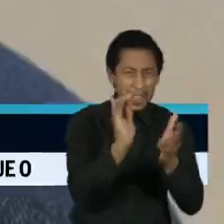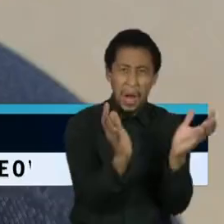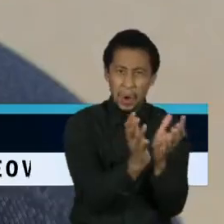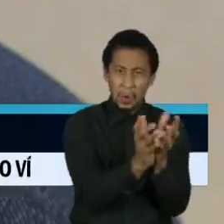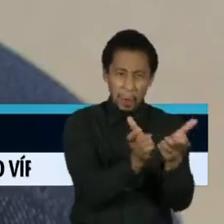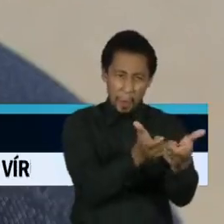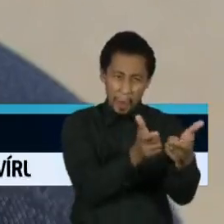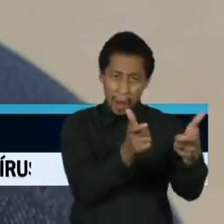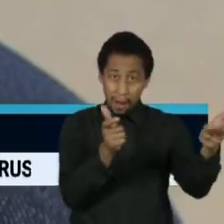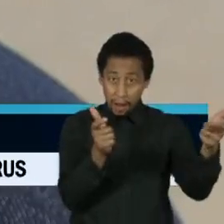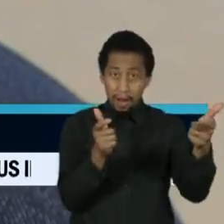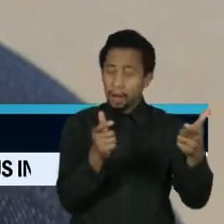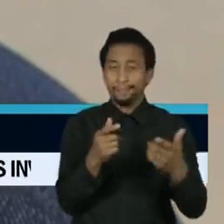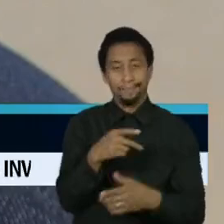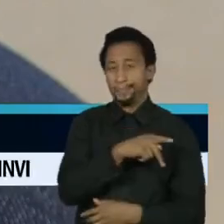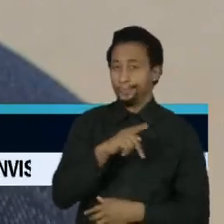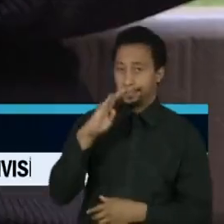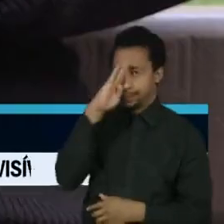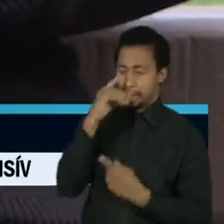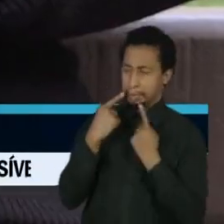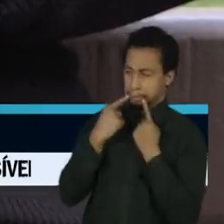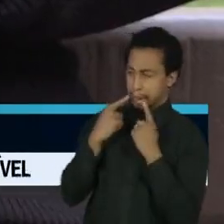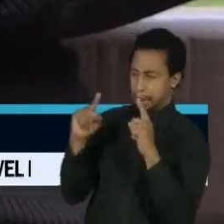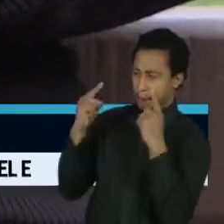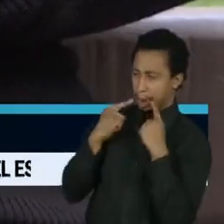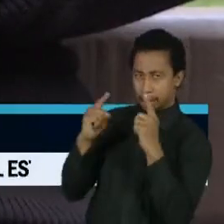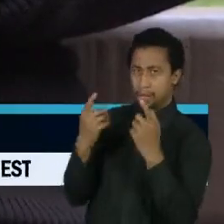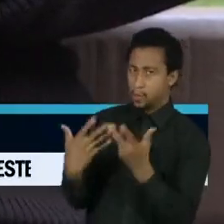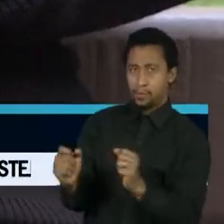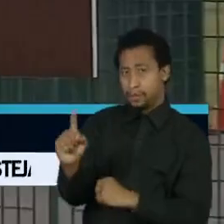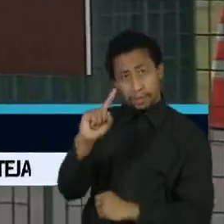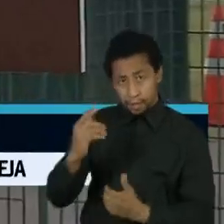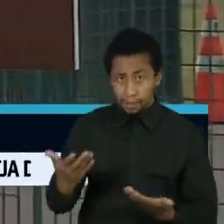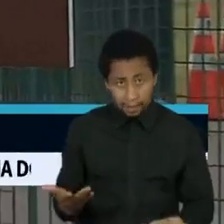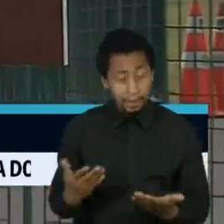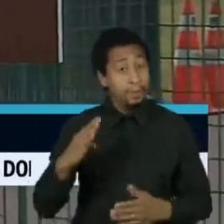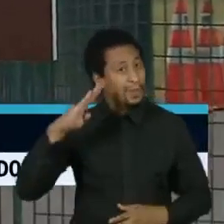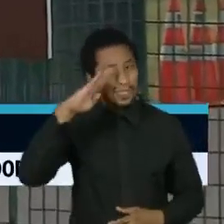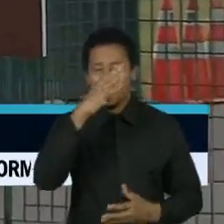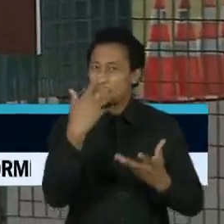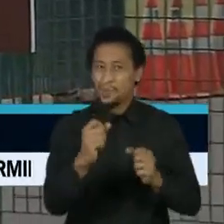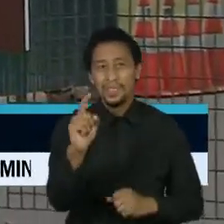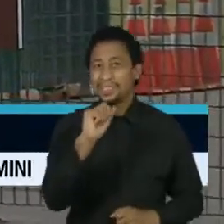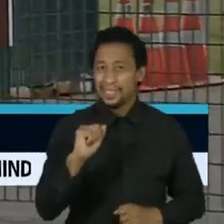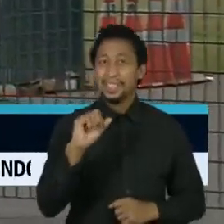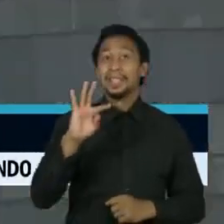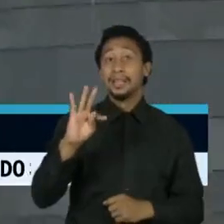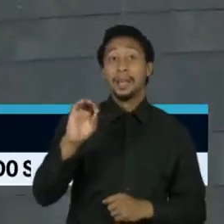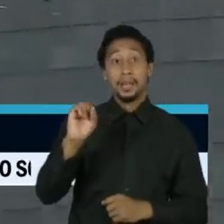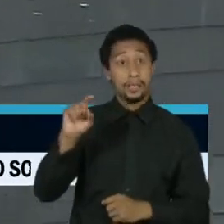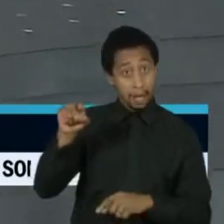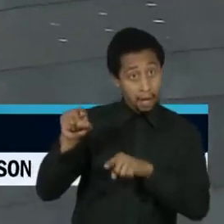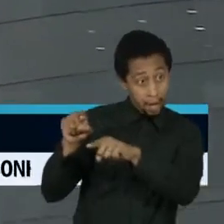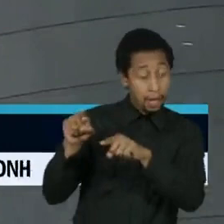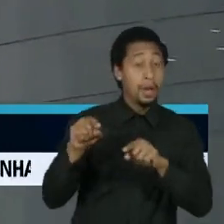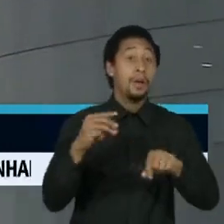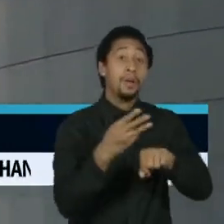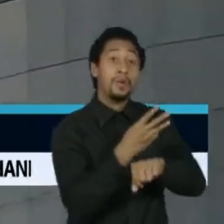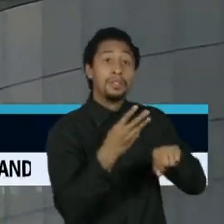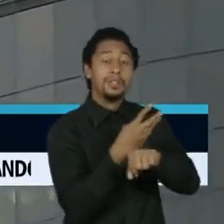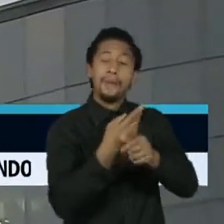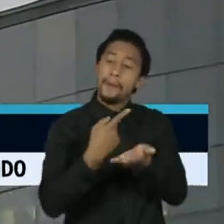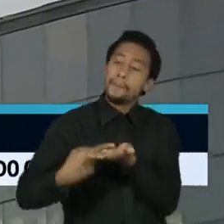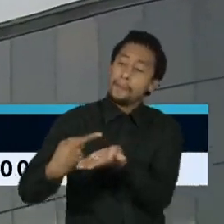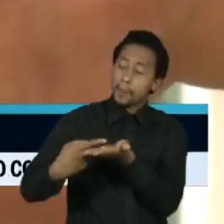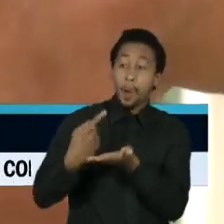social. Bolsonaro não aceita a decisão adotada pelo WhatsApp e pelo Tribunal Superior Eleitoral, que adia para depois